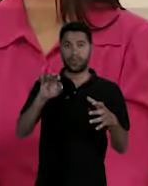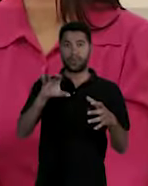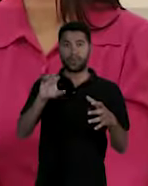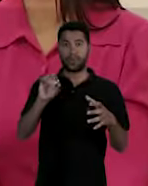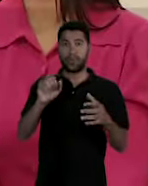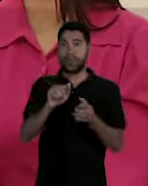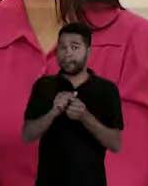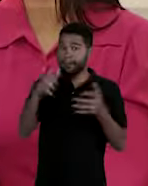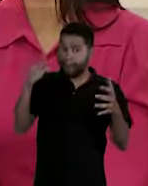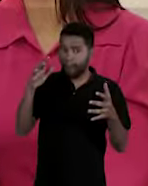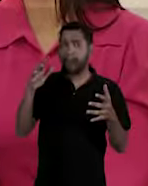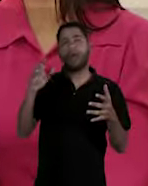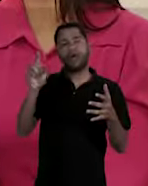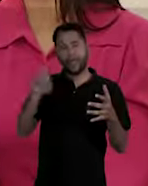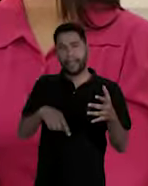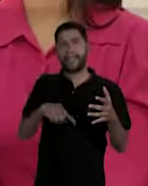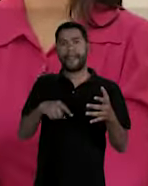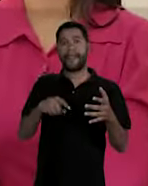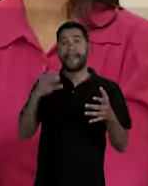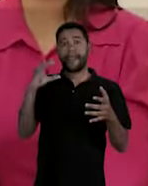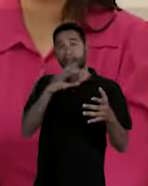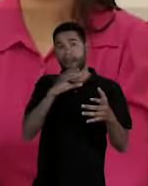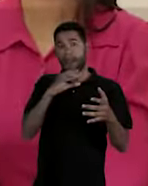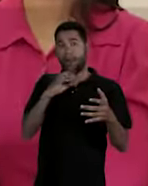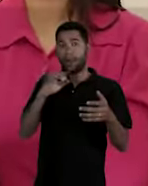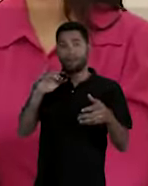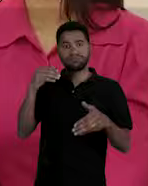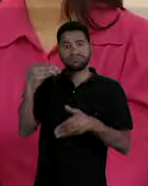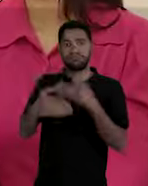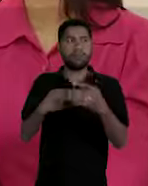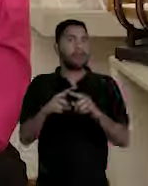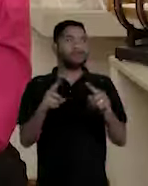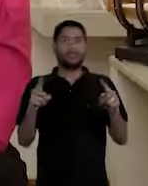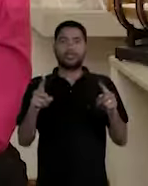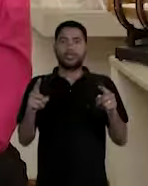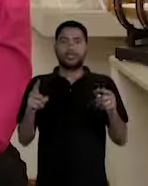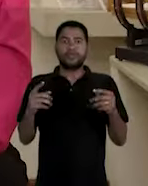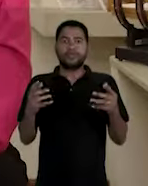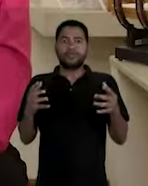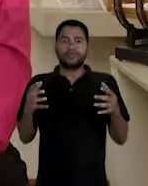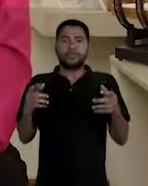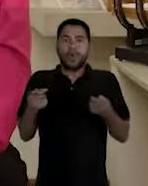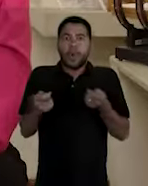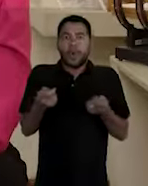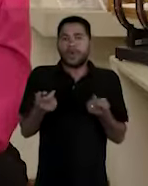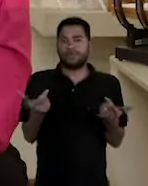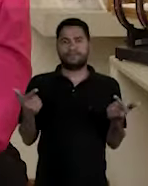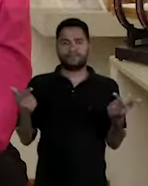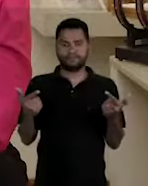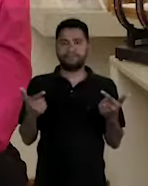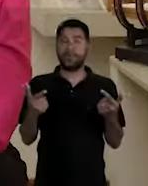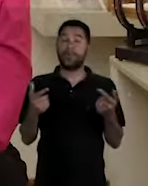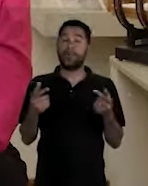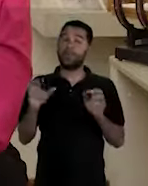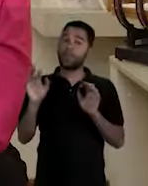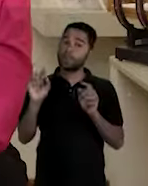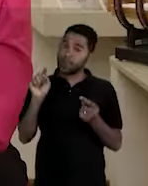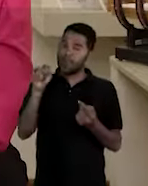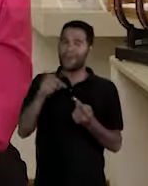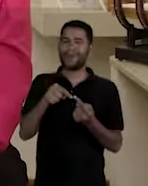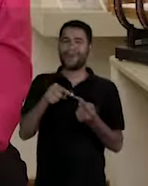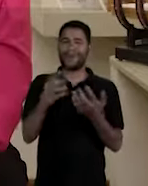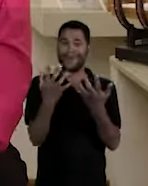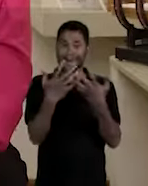é transformação de calor em trabalho, só que é algo descontrolado. Então, o objetivo das máquinas térmicas, como